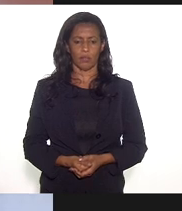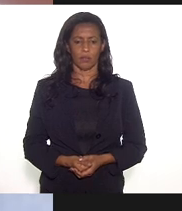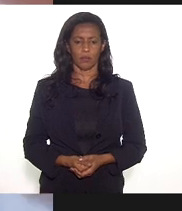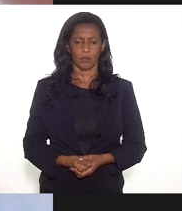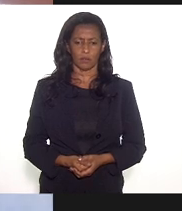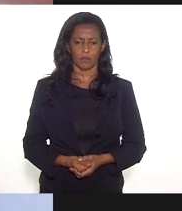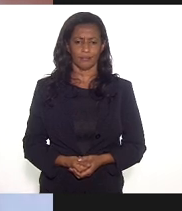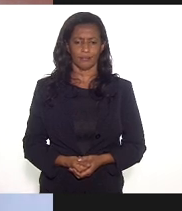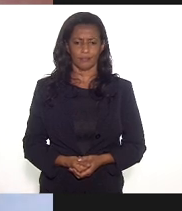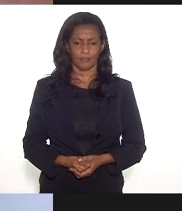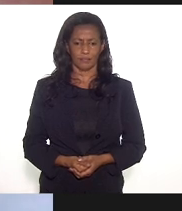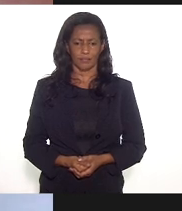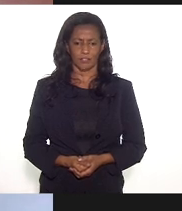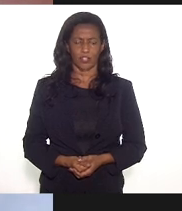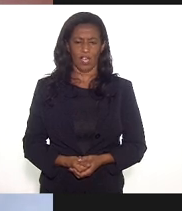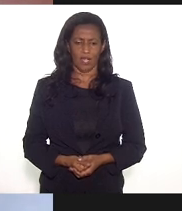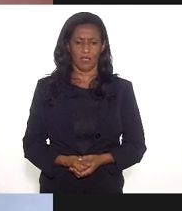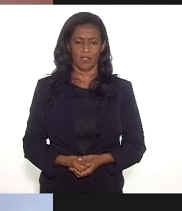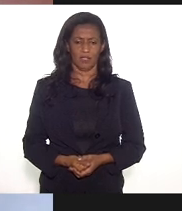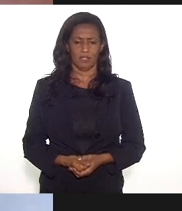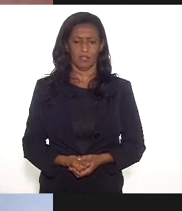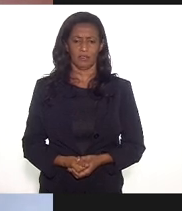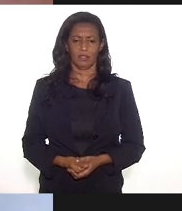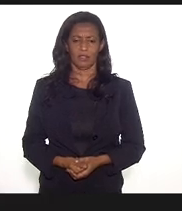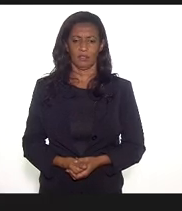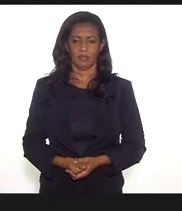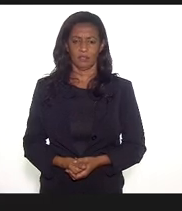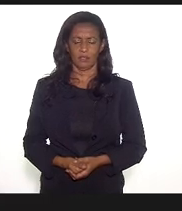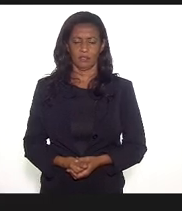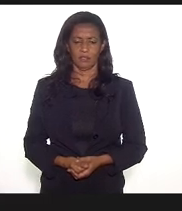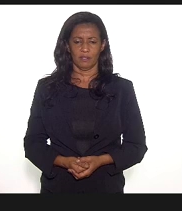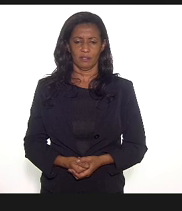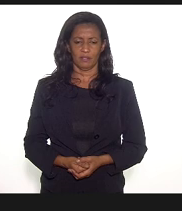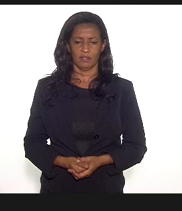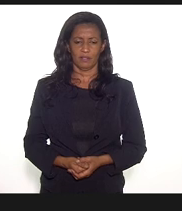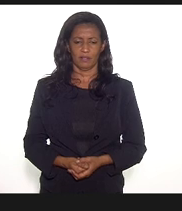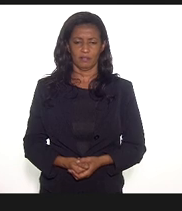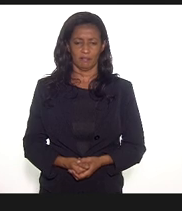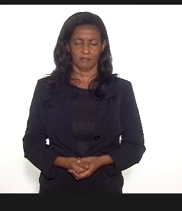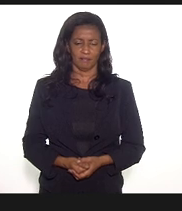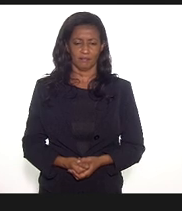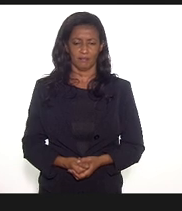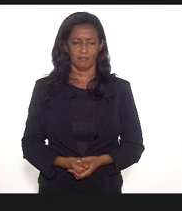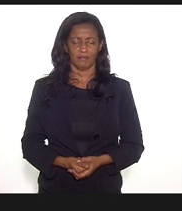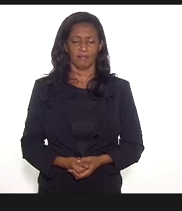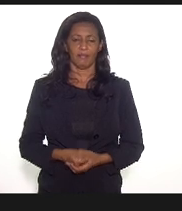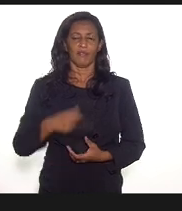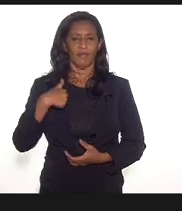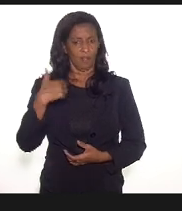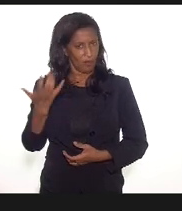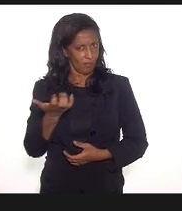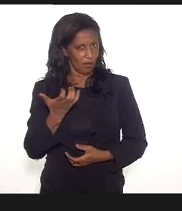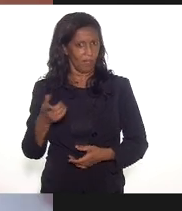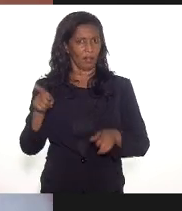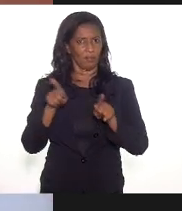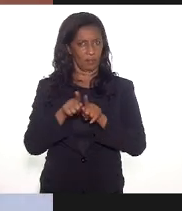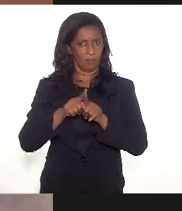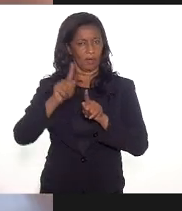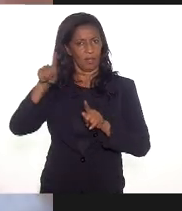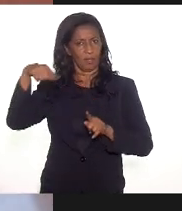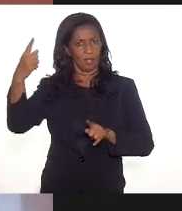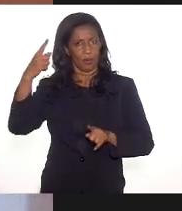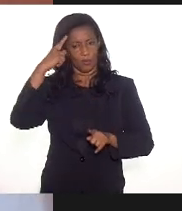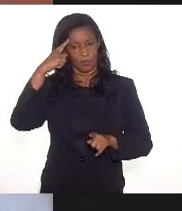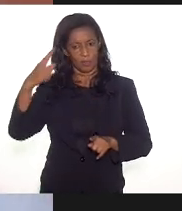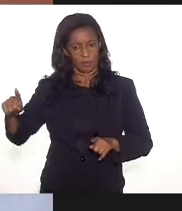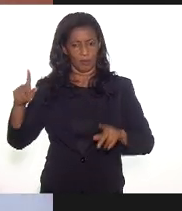Desculpa, eu gastei já meus 10 minutos? Não, pode falar. Eu quero também, na próxima semana, abordar